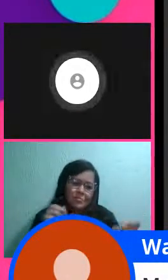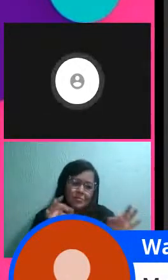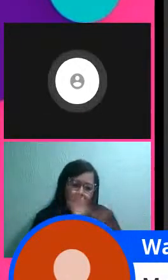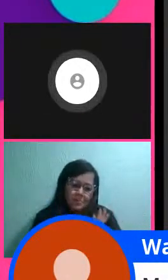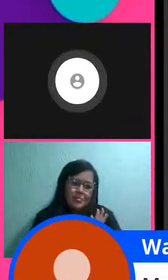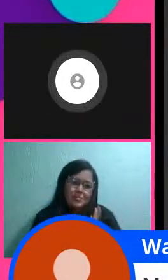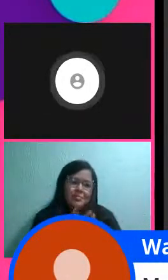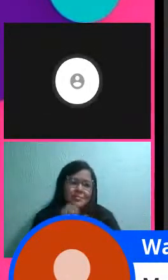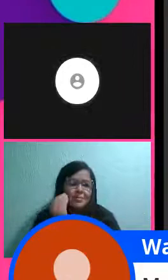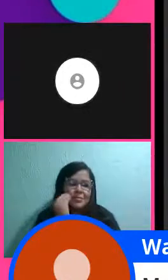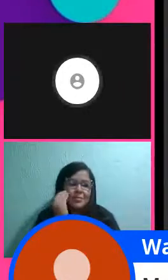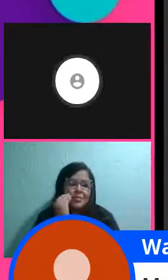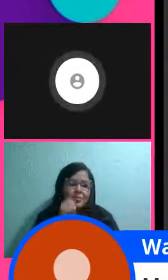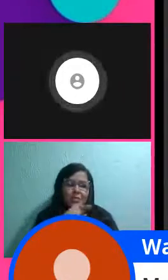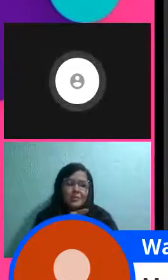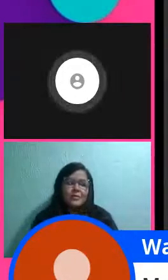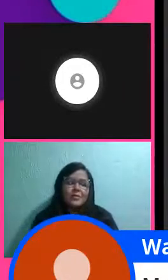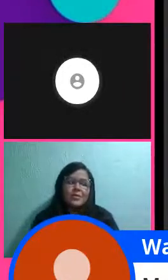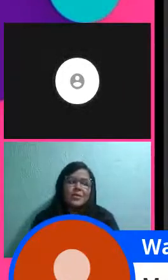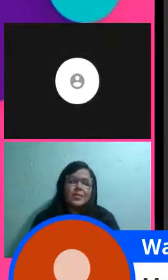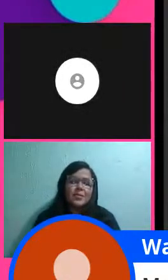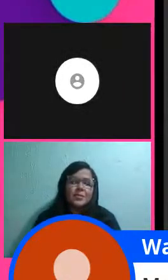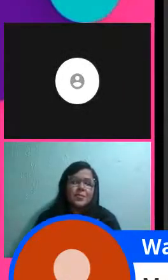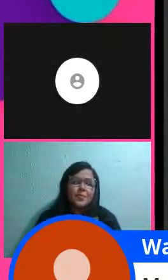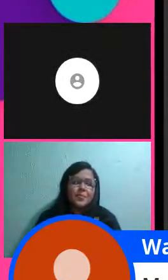Eu vou só mostrar para vocês, barra sensor.